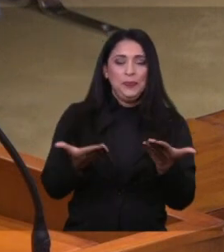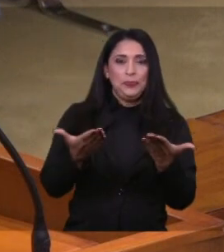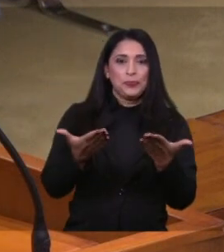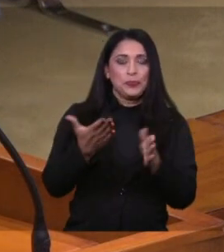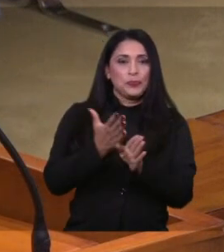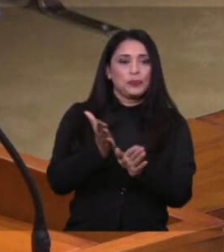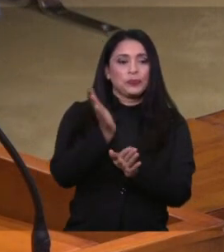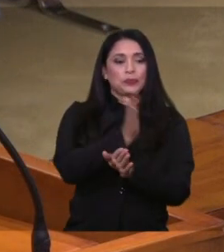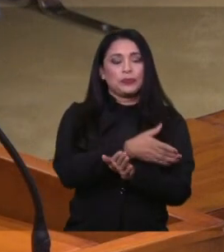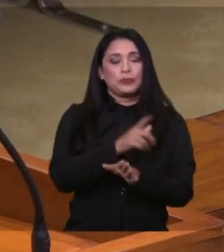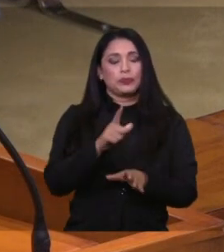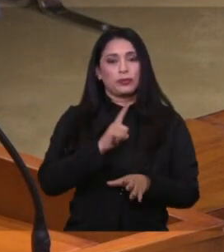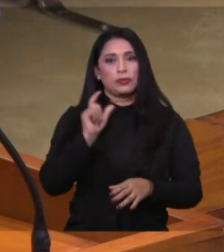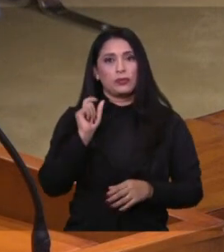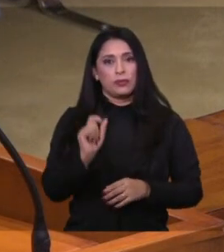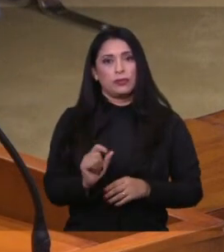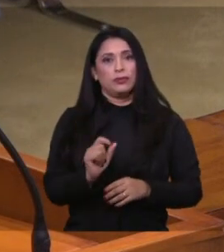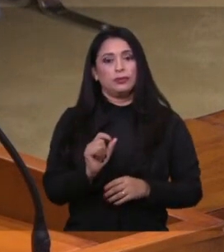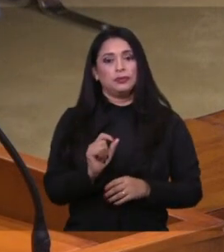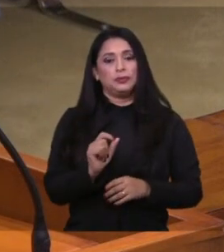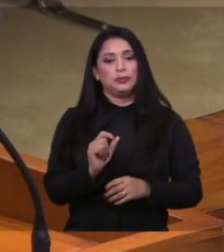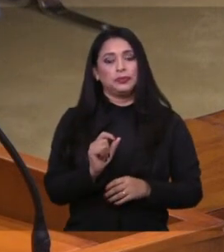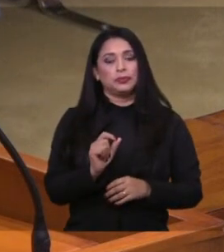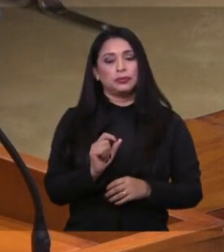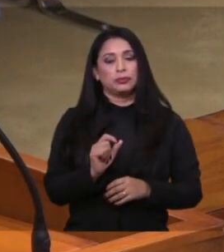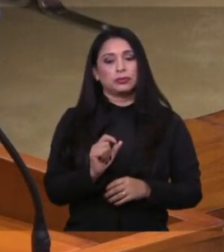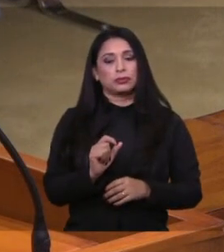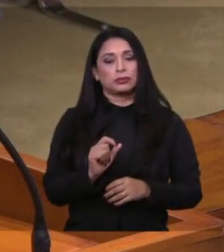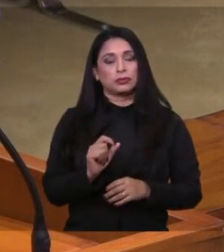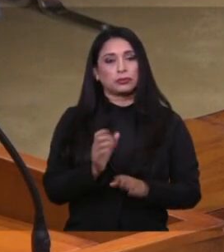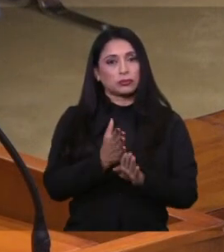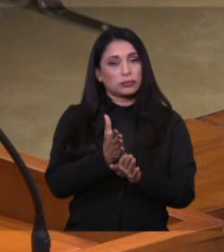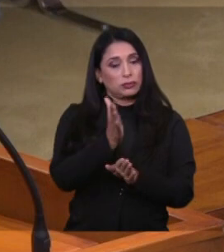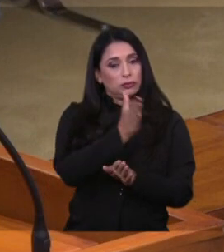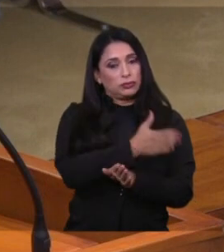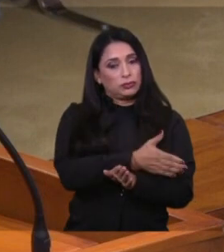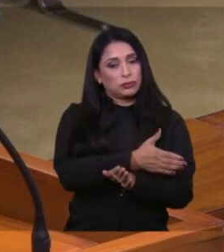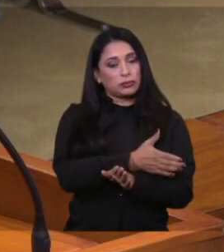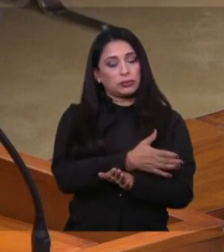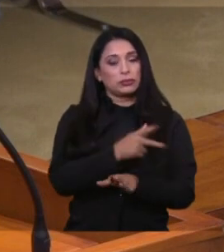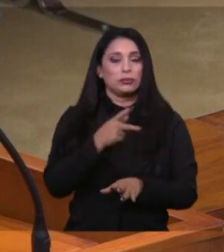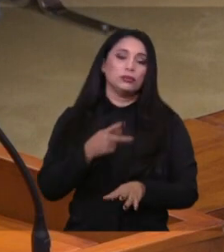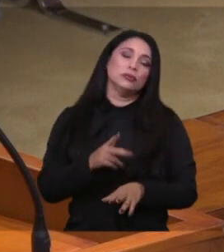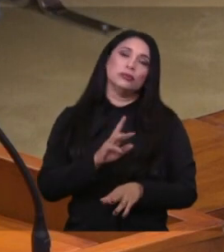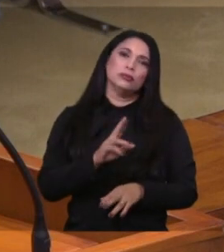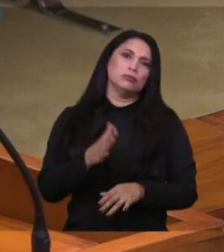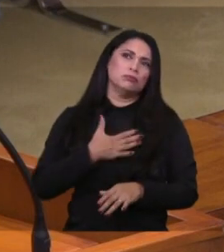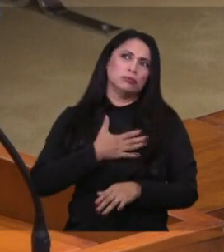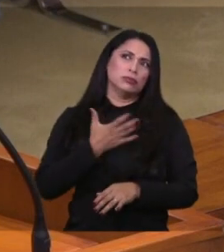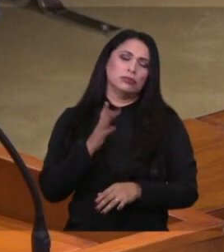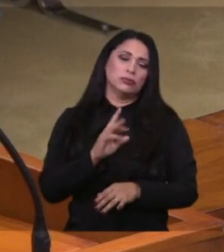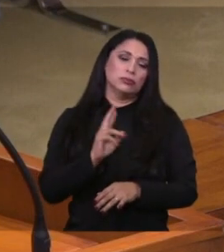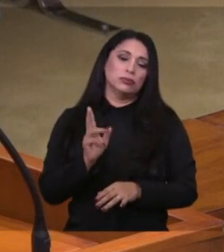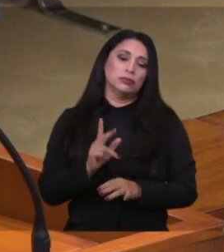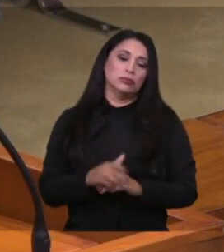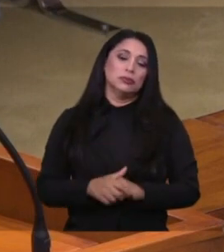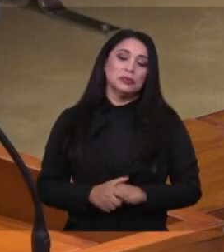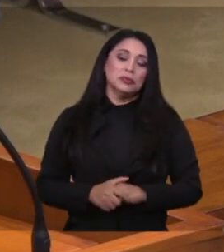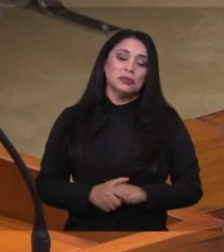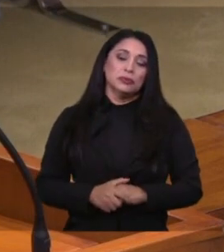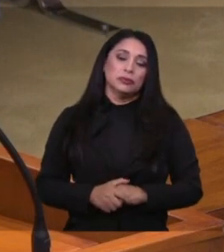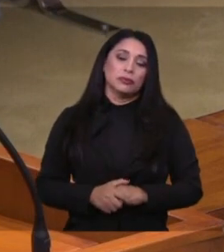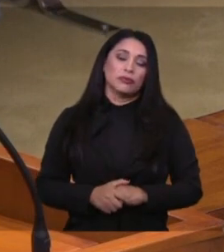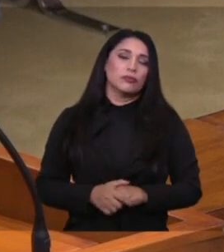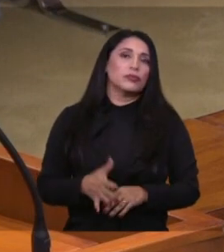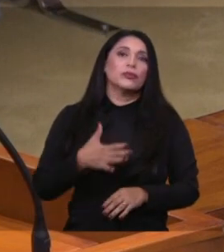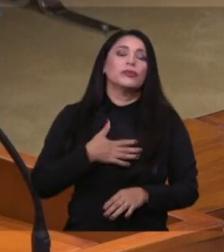detrás, axiologicamente se falando, que é, quando digo anterioridades, eu digo não surpresa. E qual